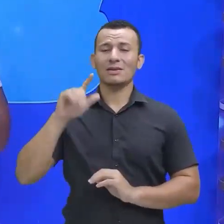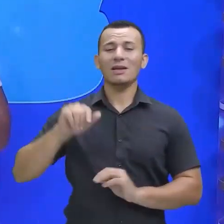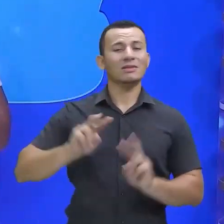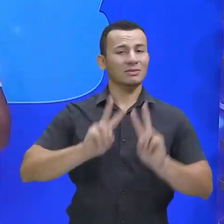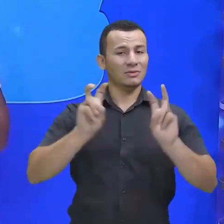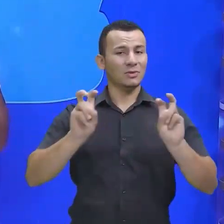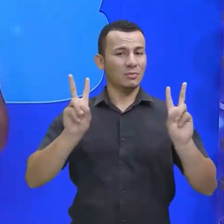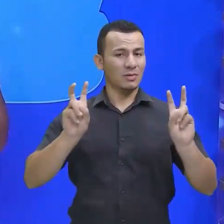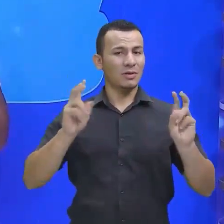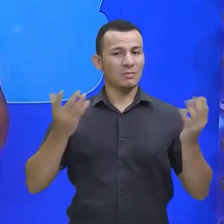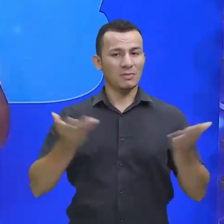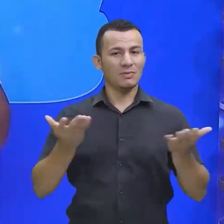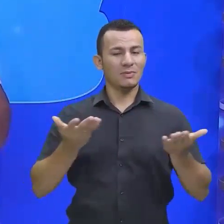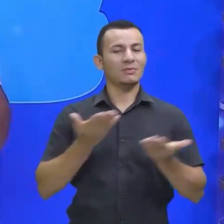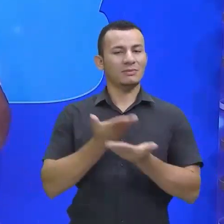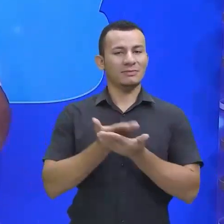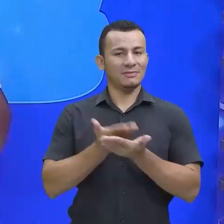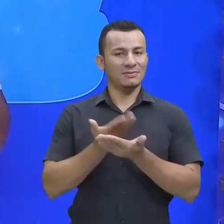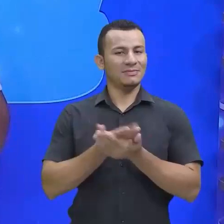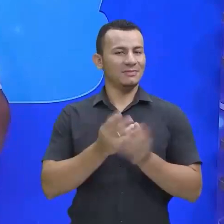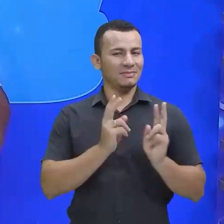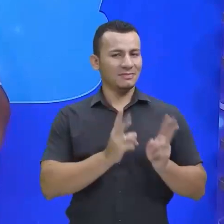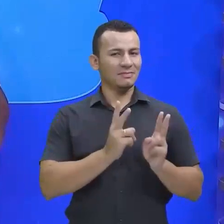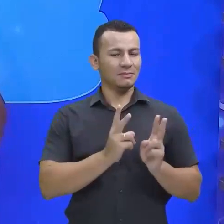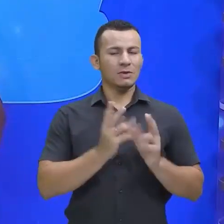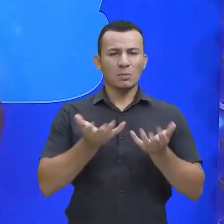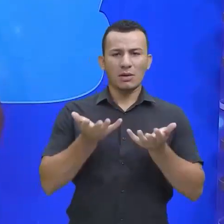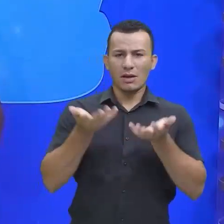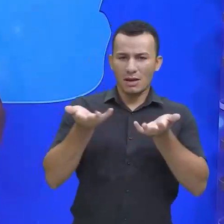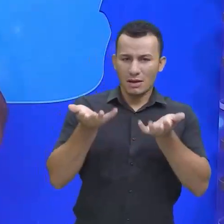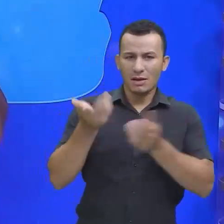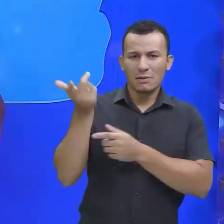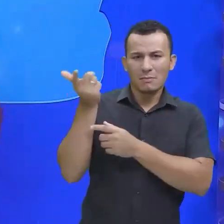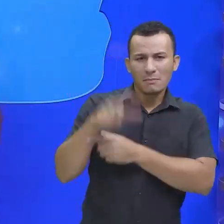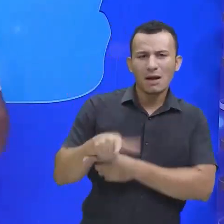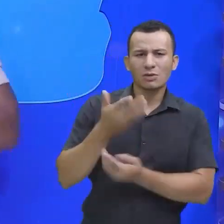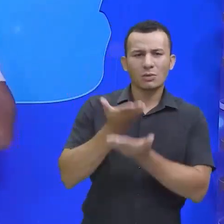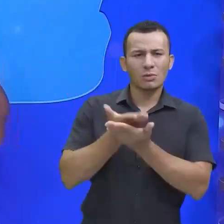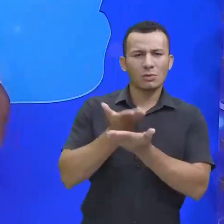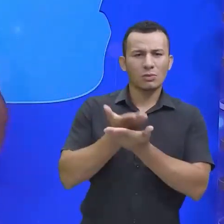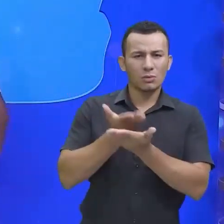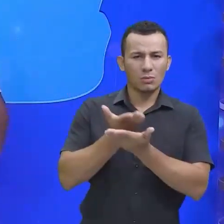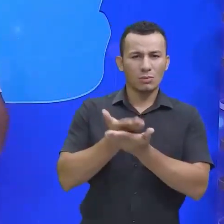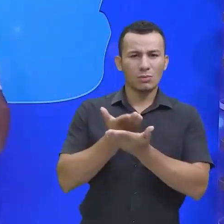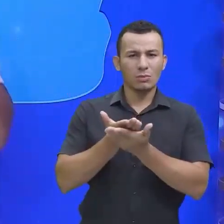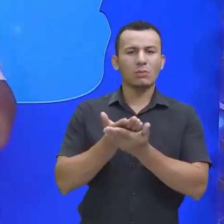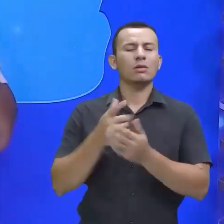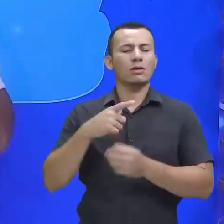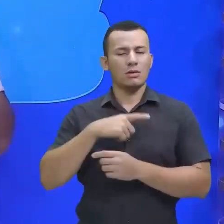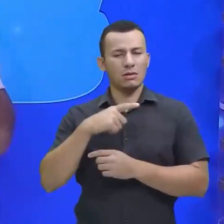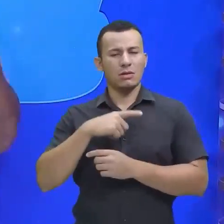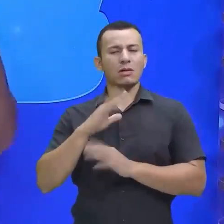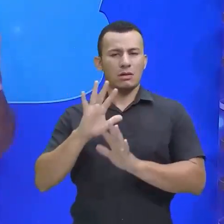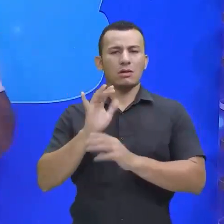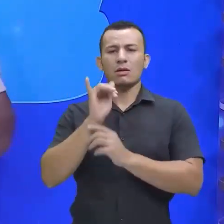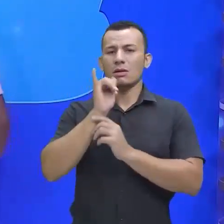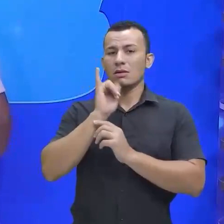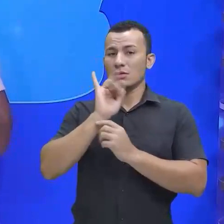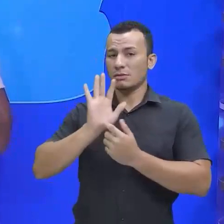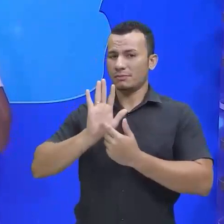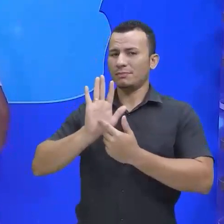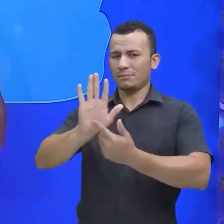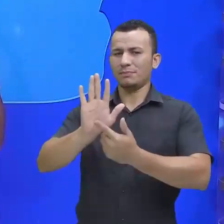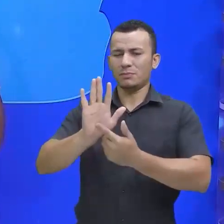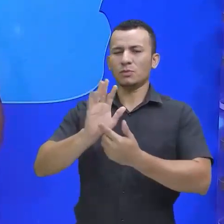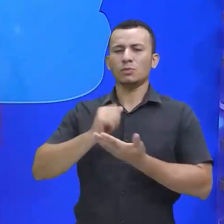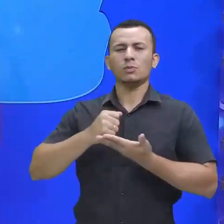que nós aprendemos na nossa aula hoje. Mas quer entender mais um pouquinho? Deixa eu te mostrar aqui um exemplo, só vai reforçar